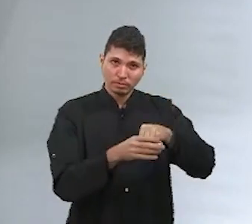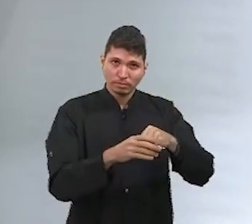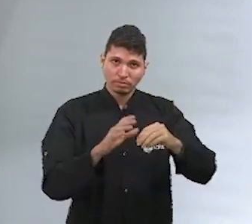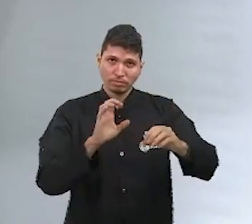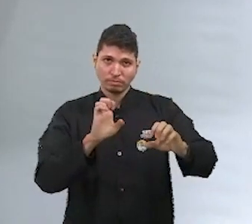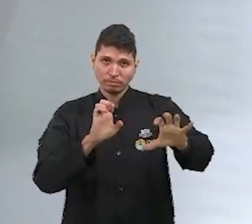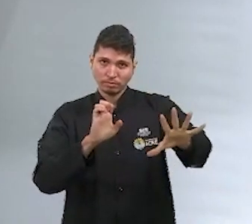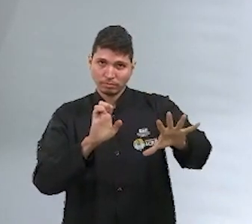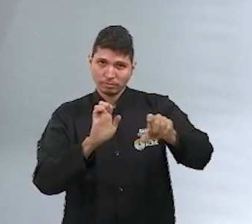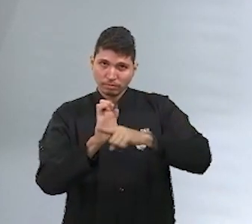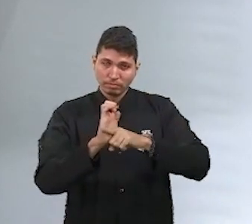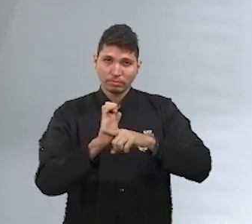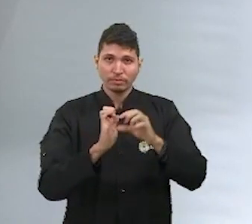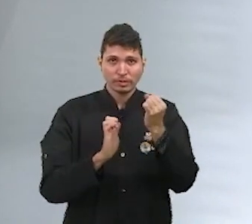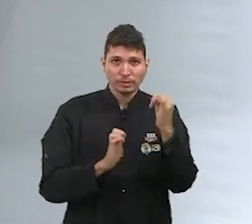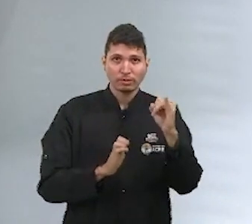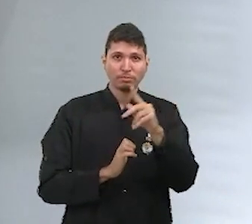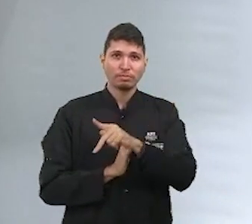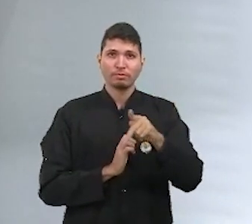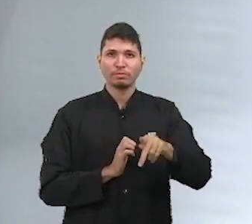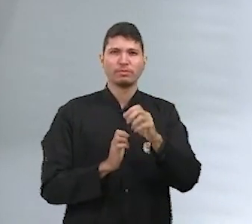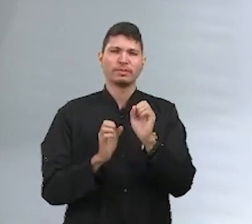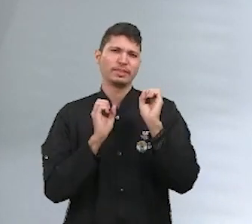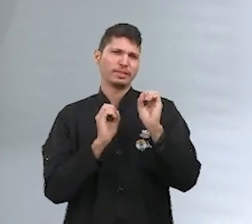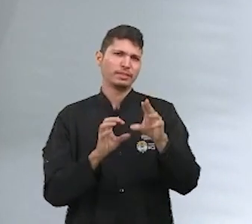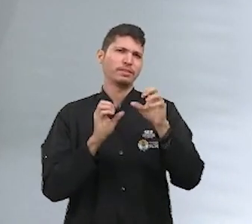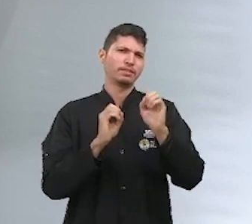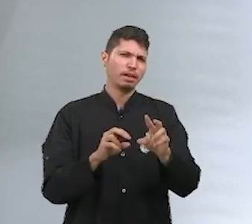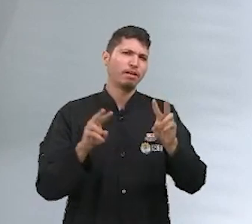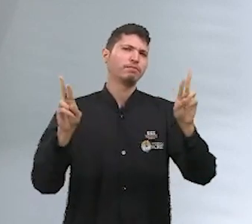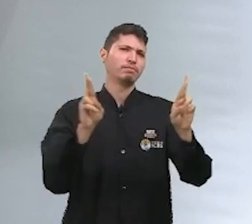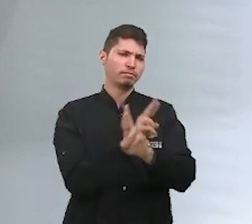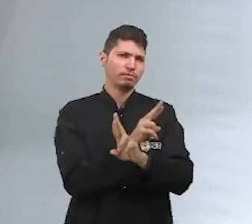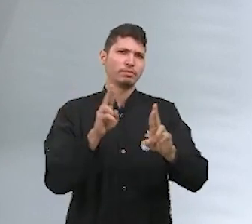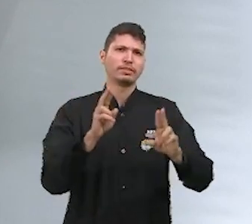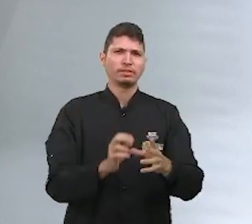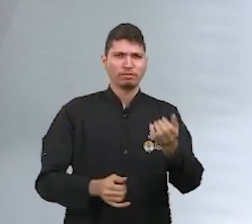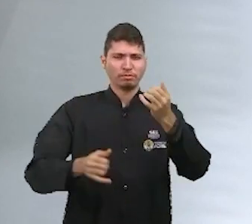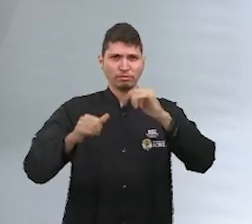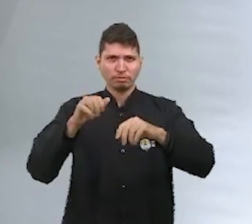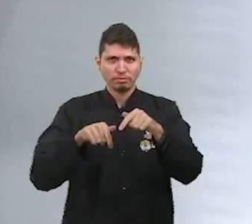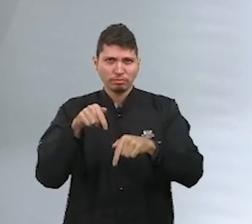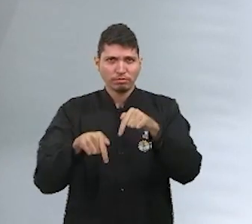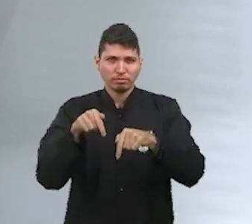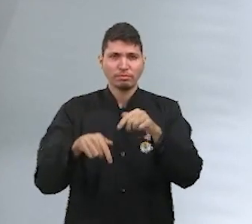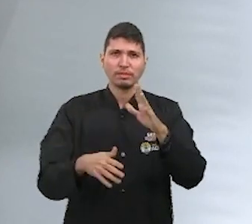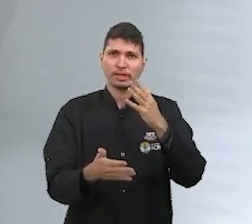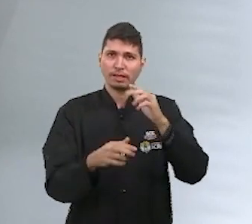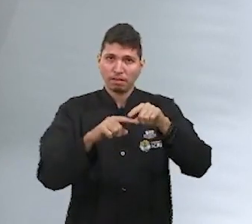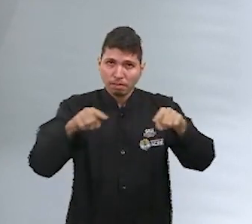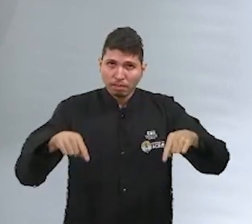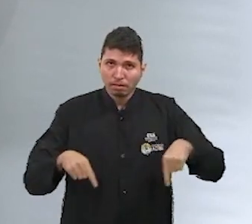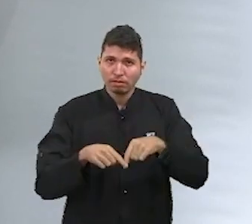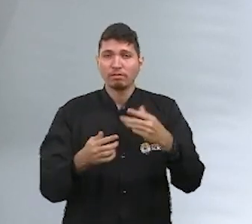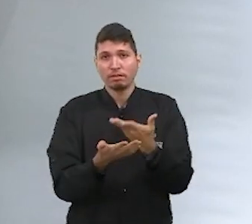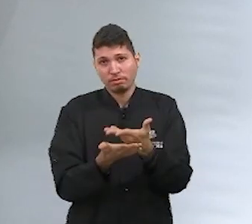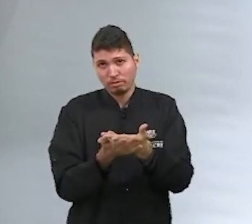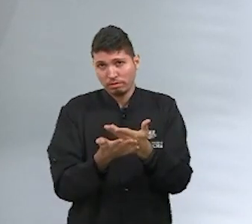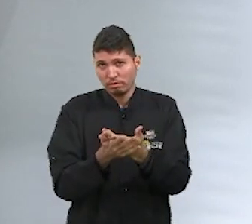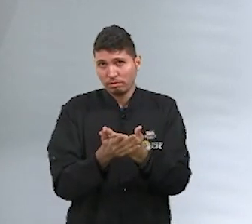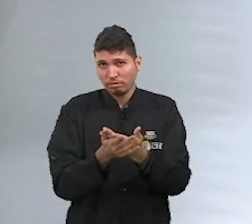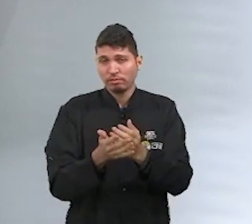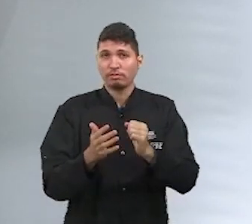Quando o professor ele está lá ensinando, né, a parte de eletronegatividade dos elementos na sala de aula, ele costuma passar